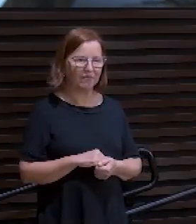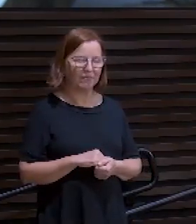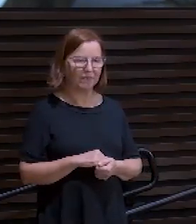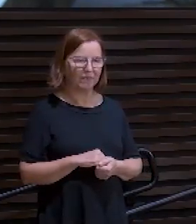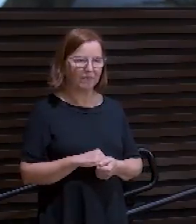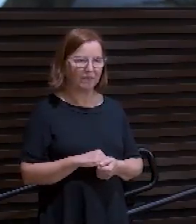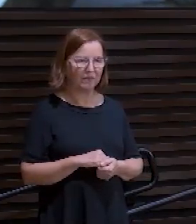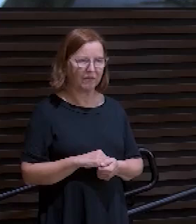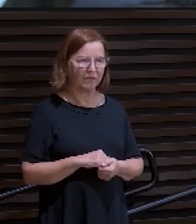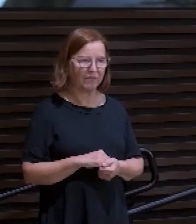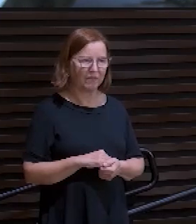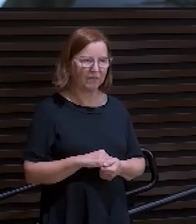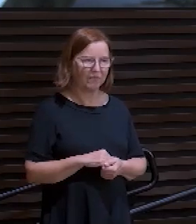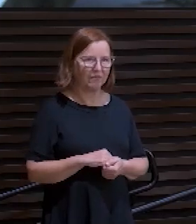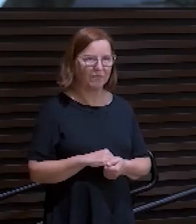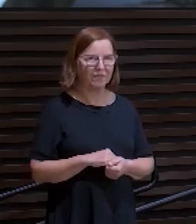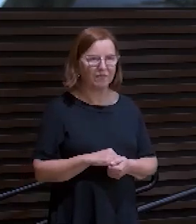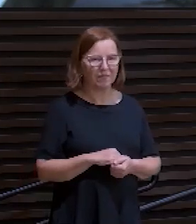muitas boas